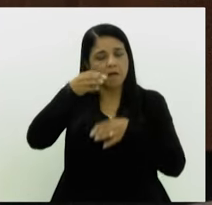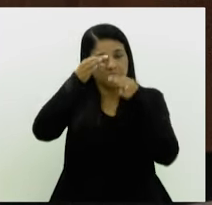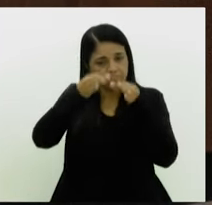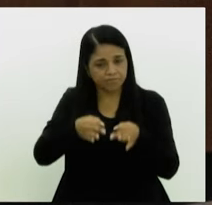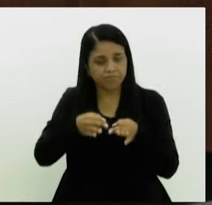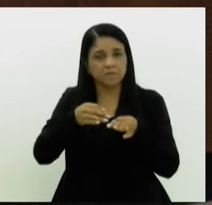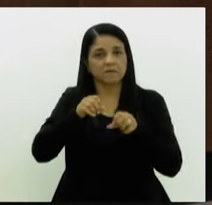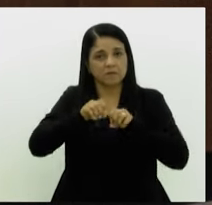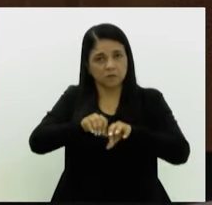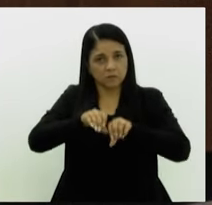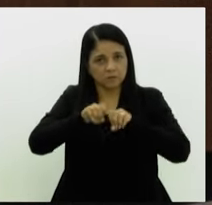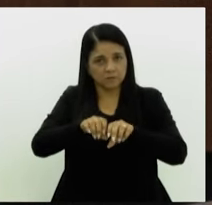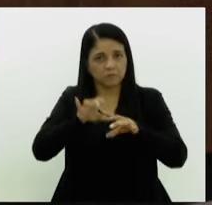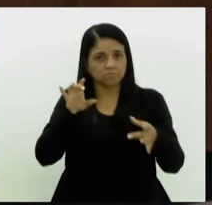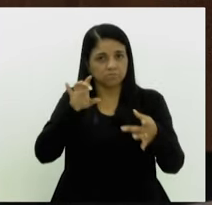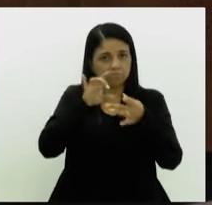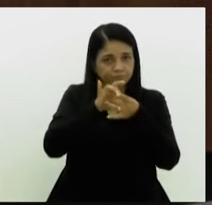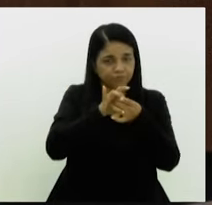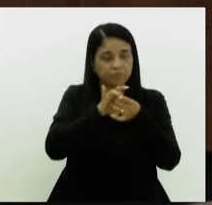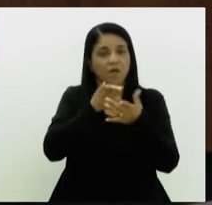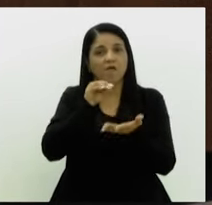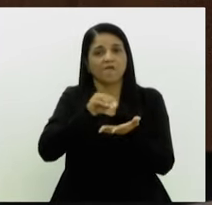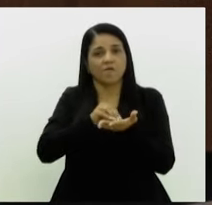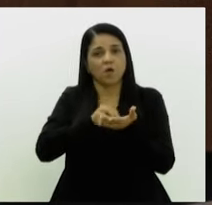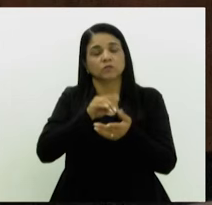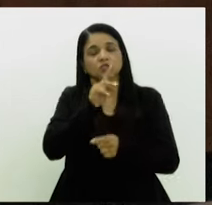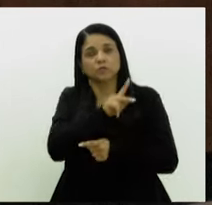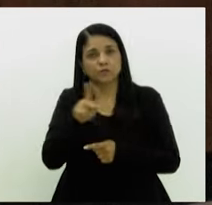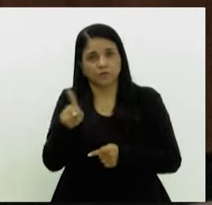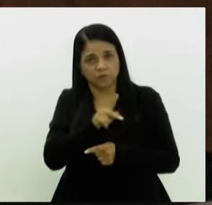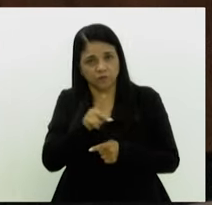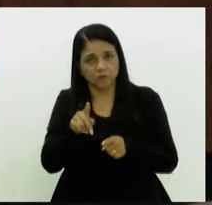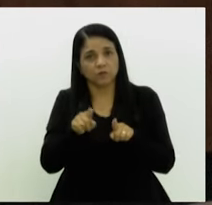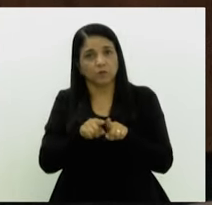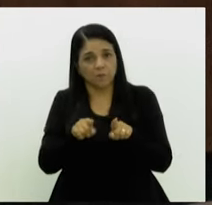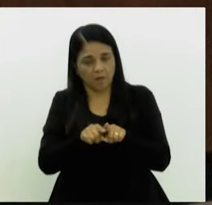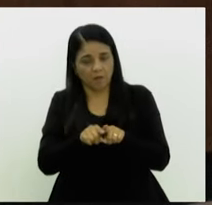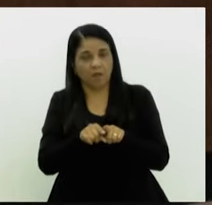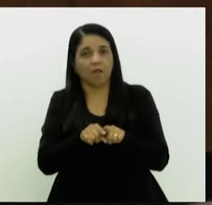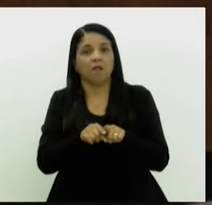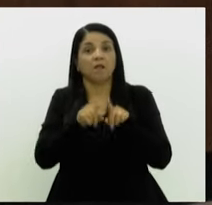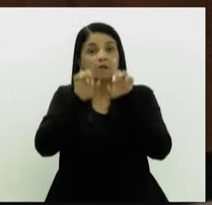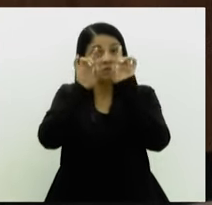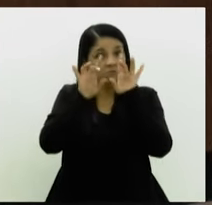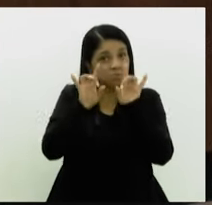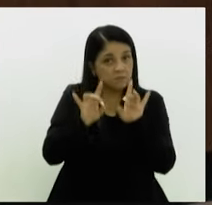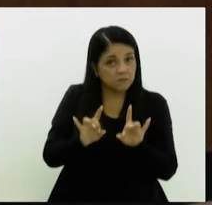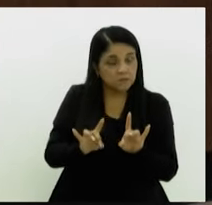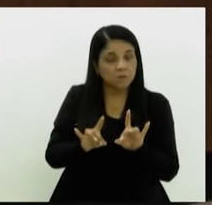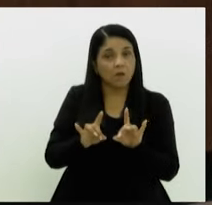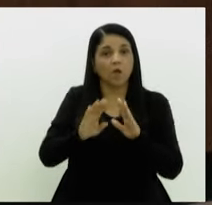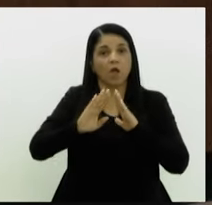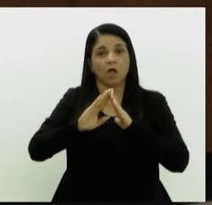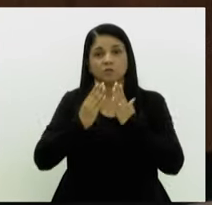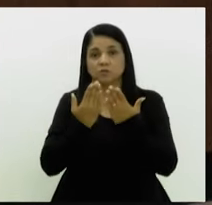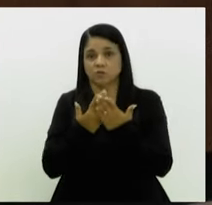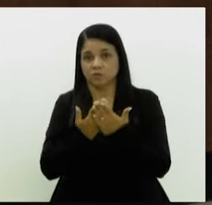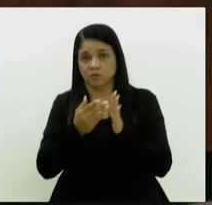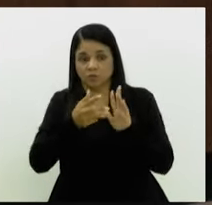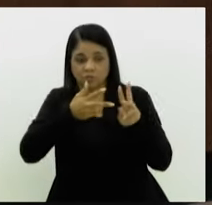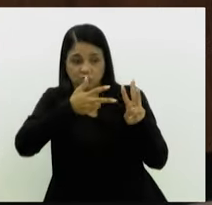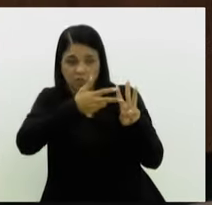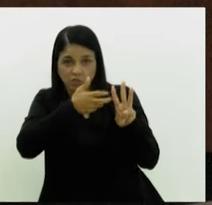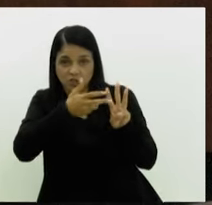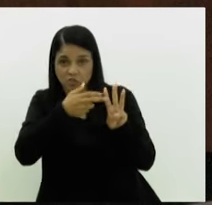educação, no que diz respeito à falta de professores, chamando a atenção em especial para a escola indígena, que